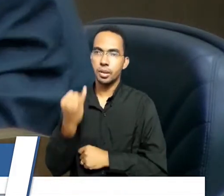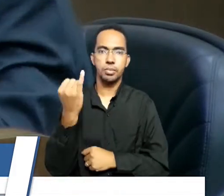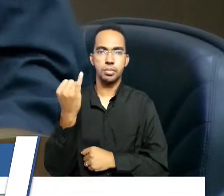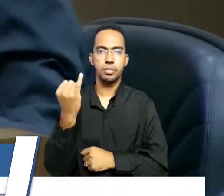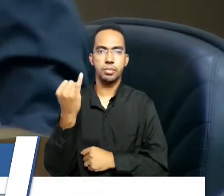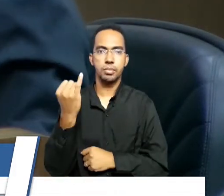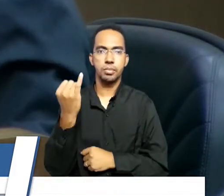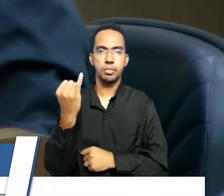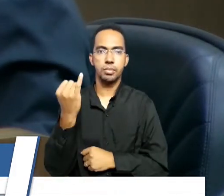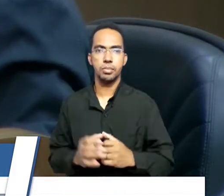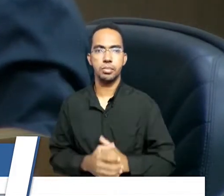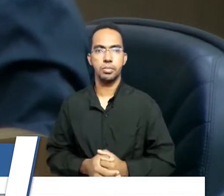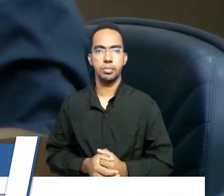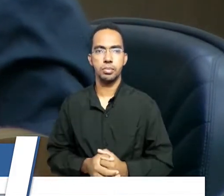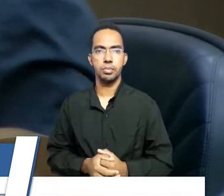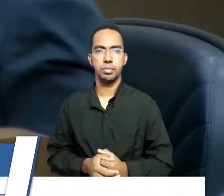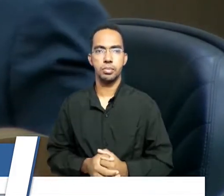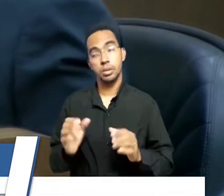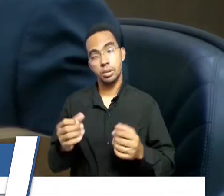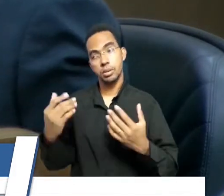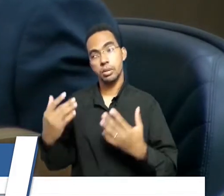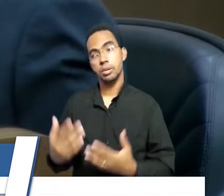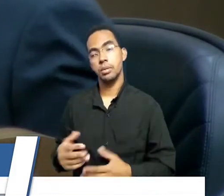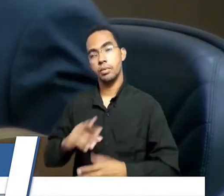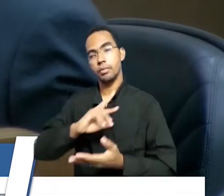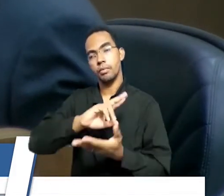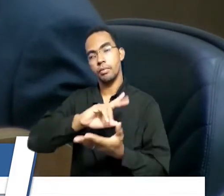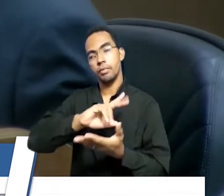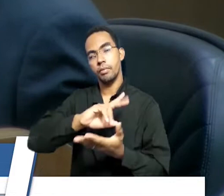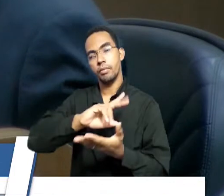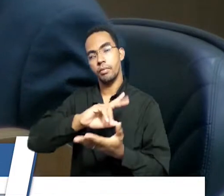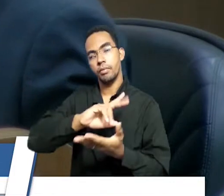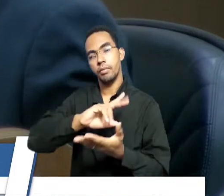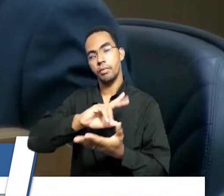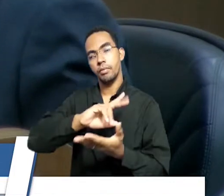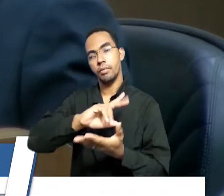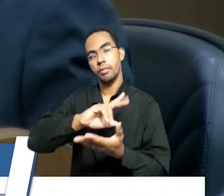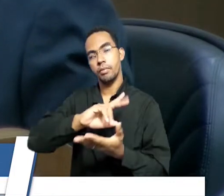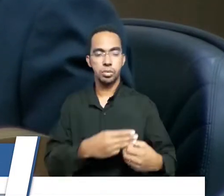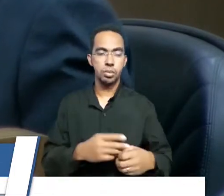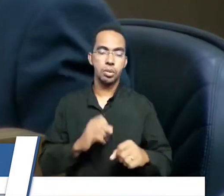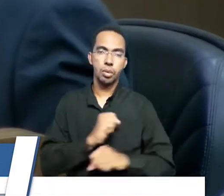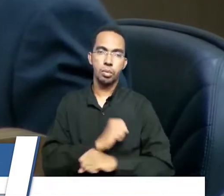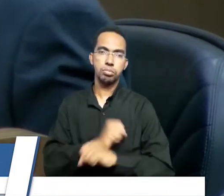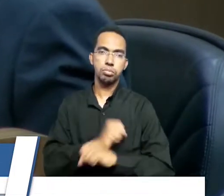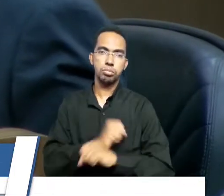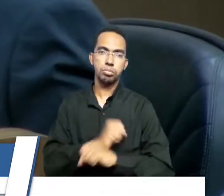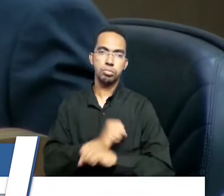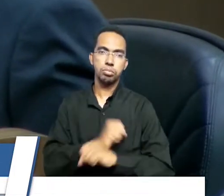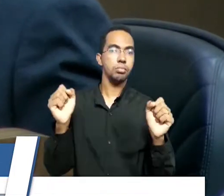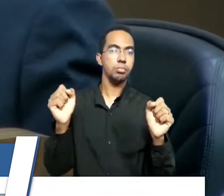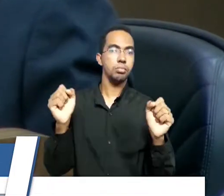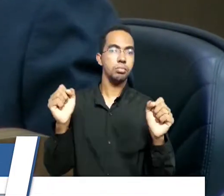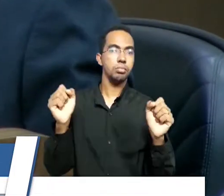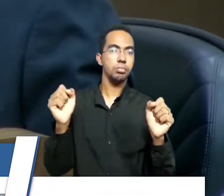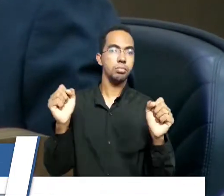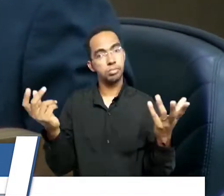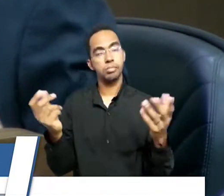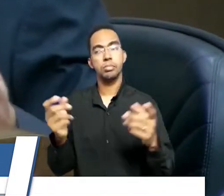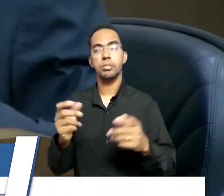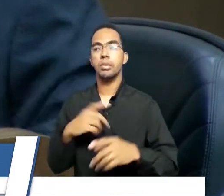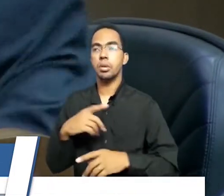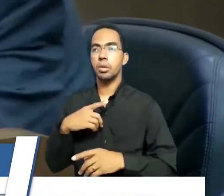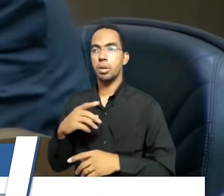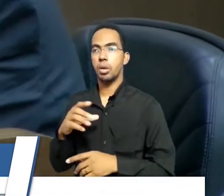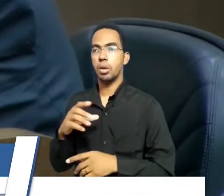Nós já falamos de N's próprios municipais que foram arrebentados, sucateados. Né? O 5º distrito lá